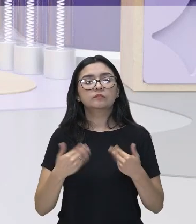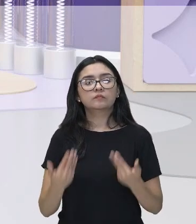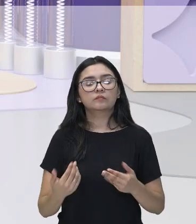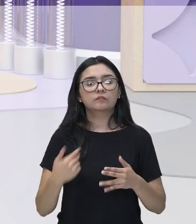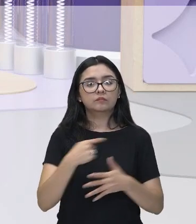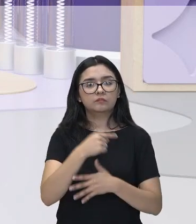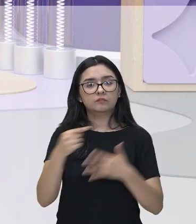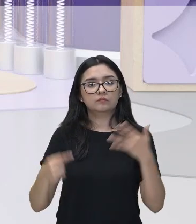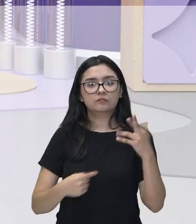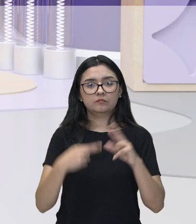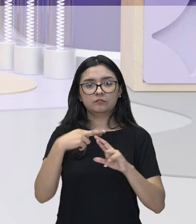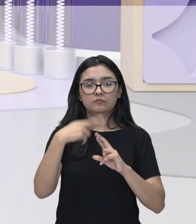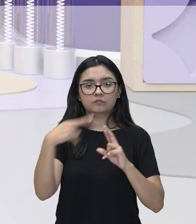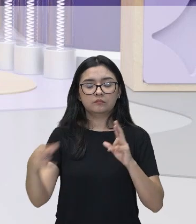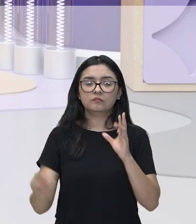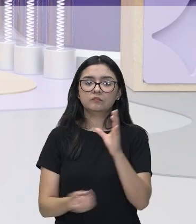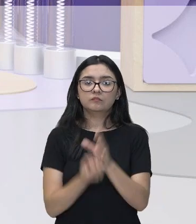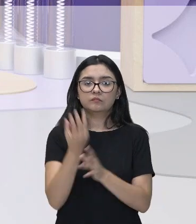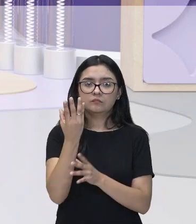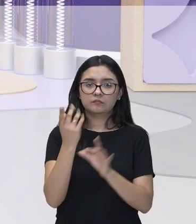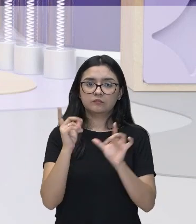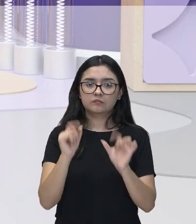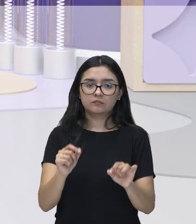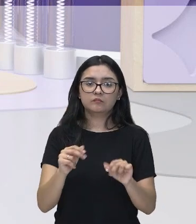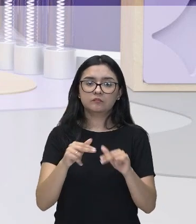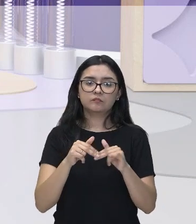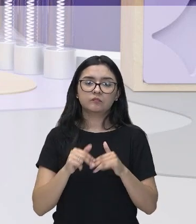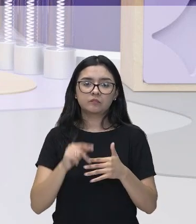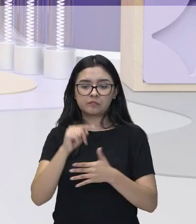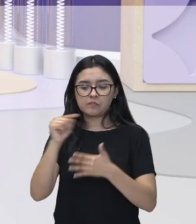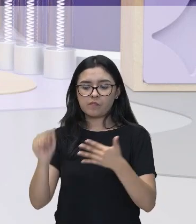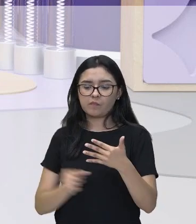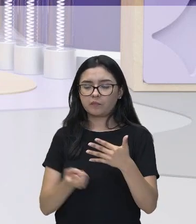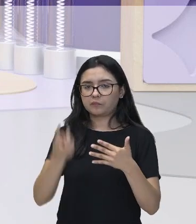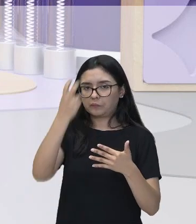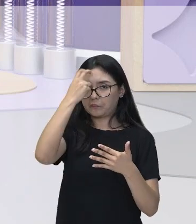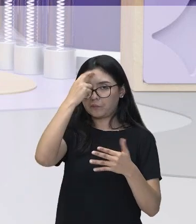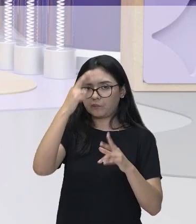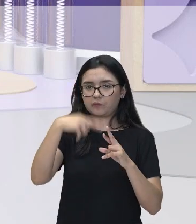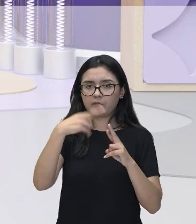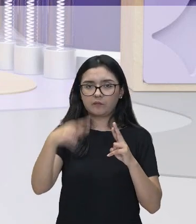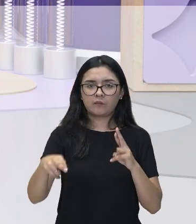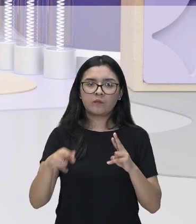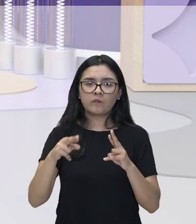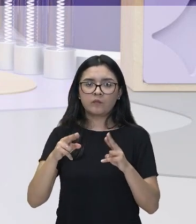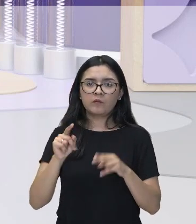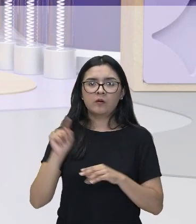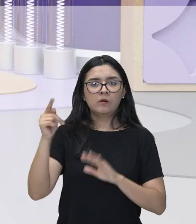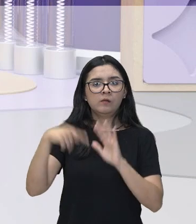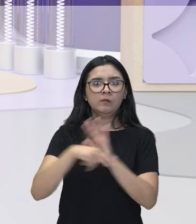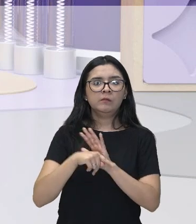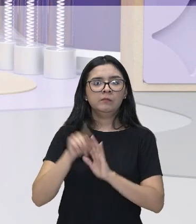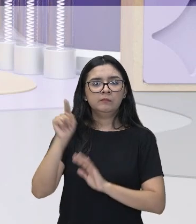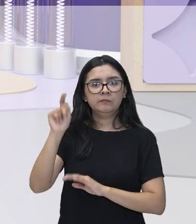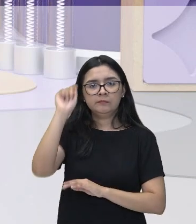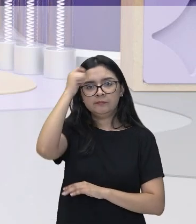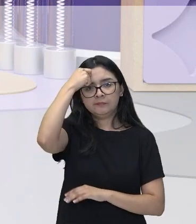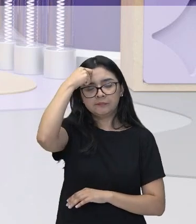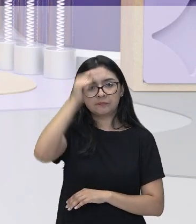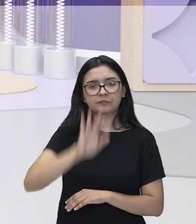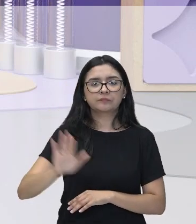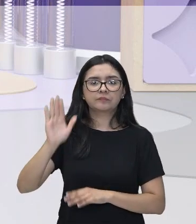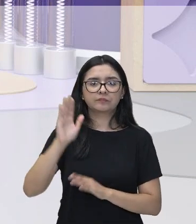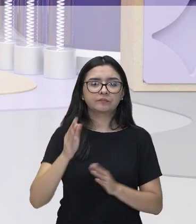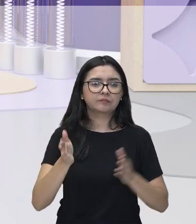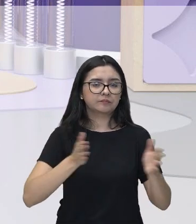religiões, elas foram formadas a partir de elementos culturais e religiosos trazidos da África, com o processo de